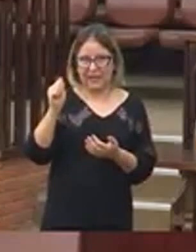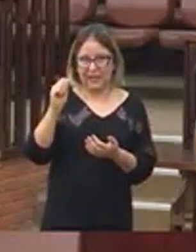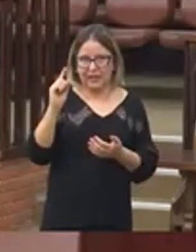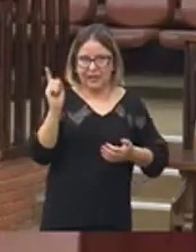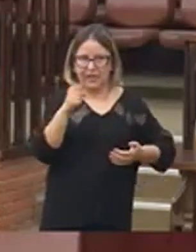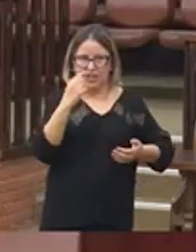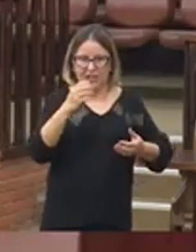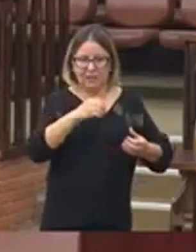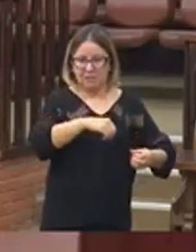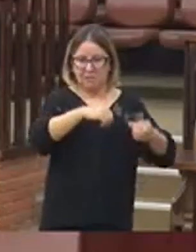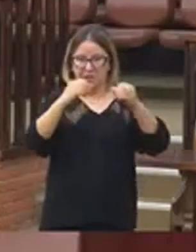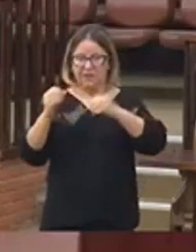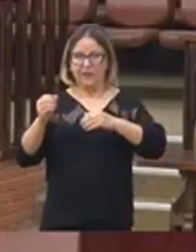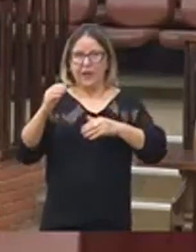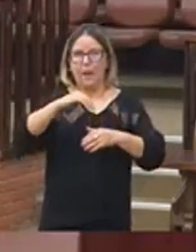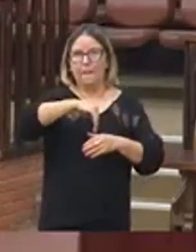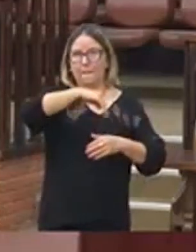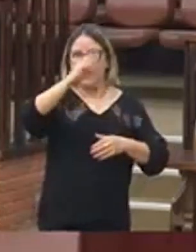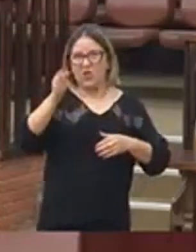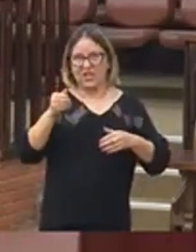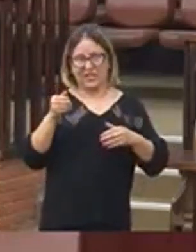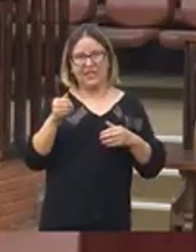O que é fé?